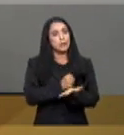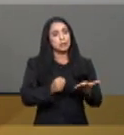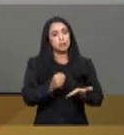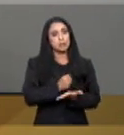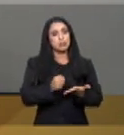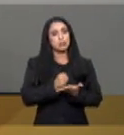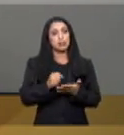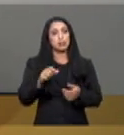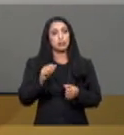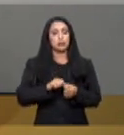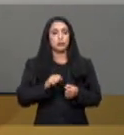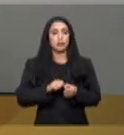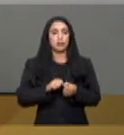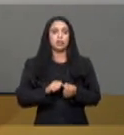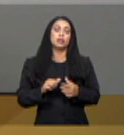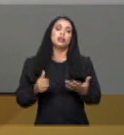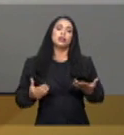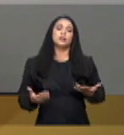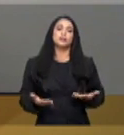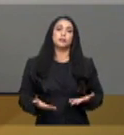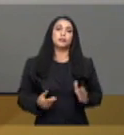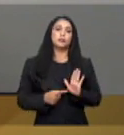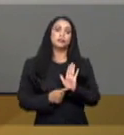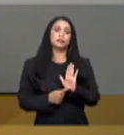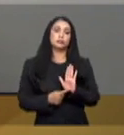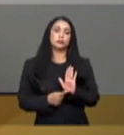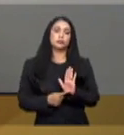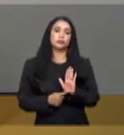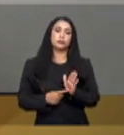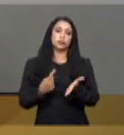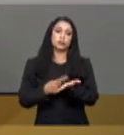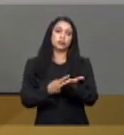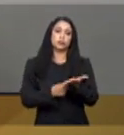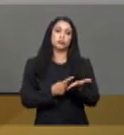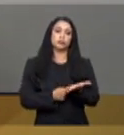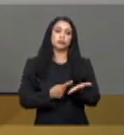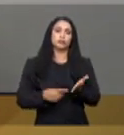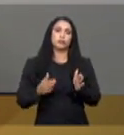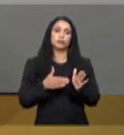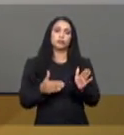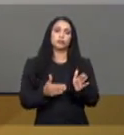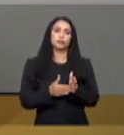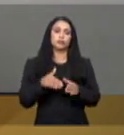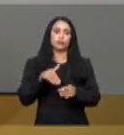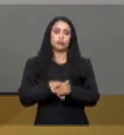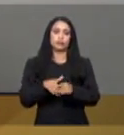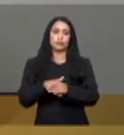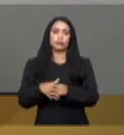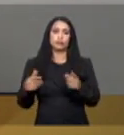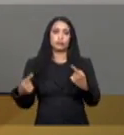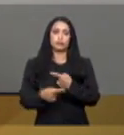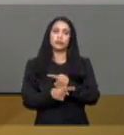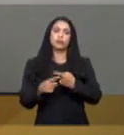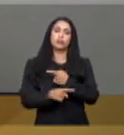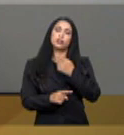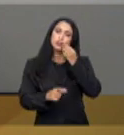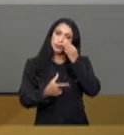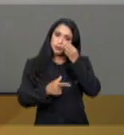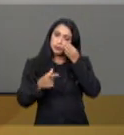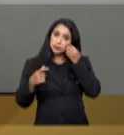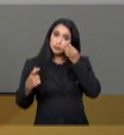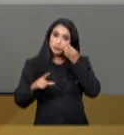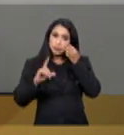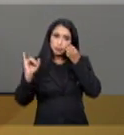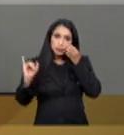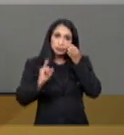mercado interno. Tal ponto foi ressaltado no acórdão recorrido em todos os votos que divergiram da maioria, constituindo aspecto